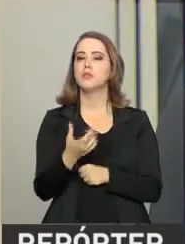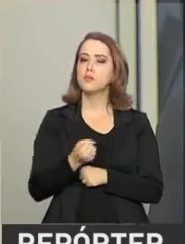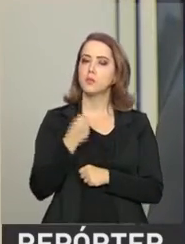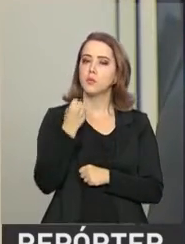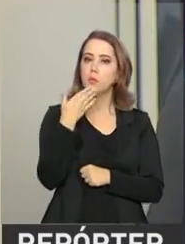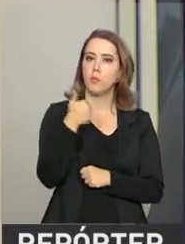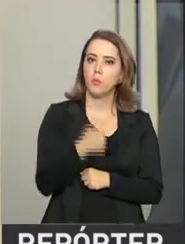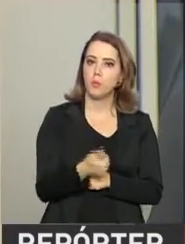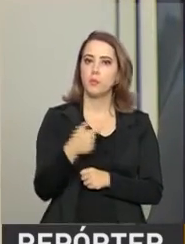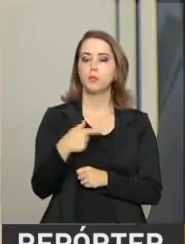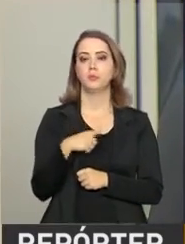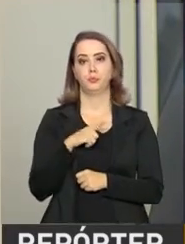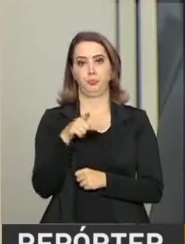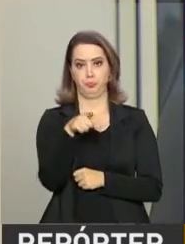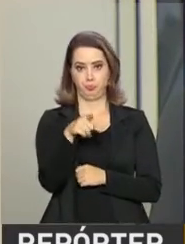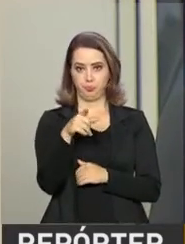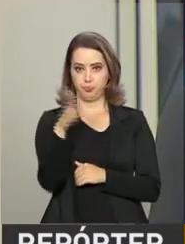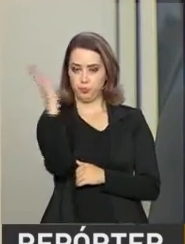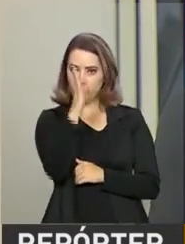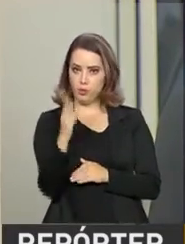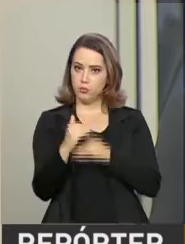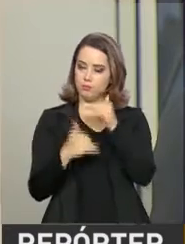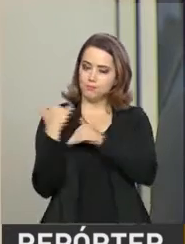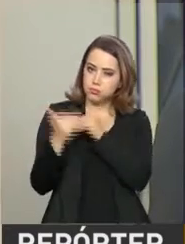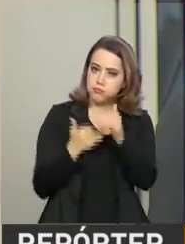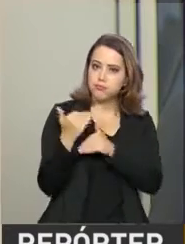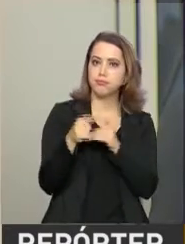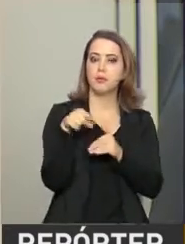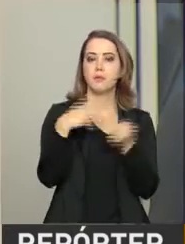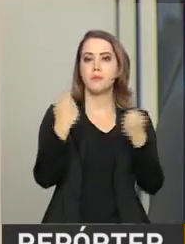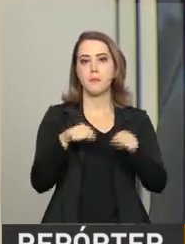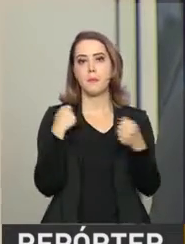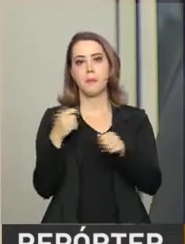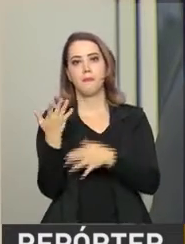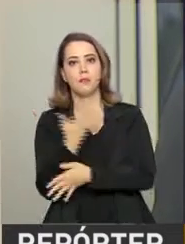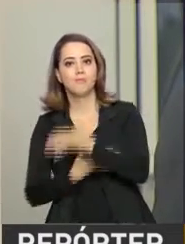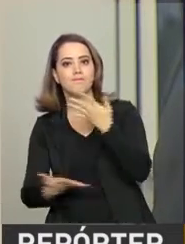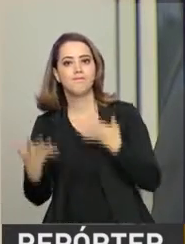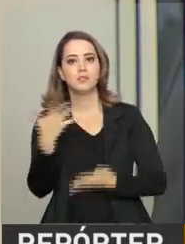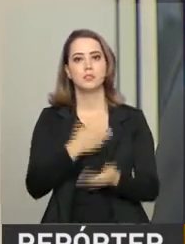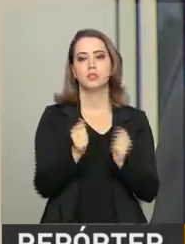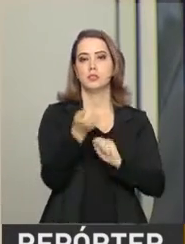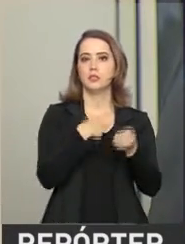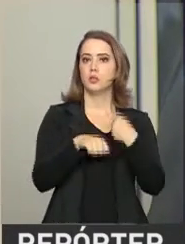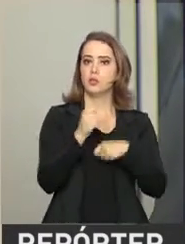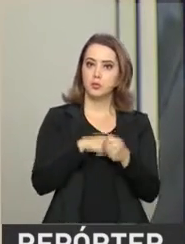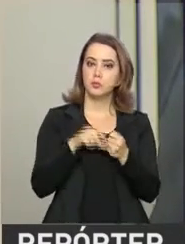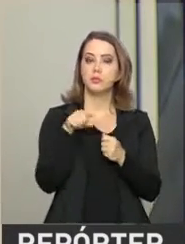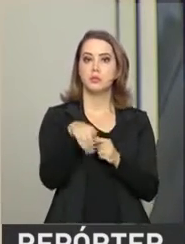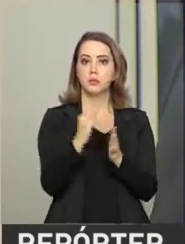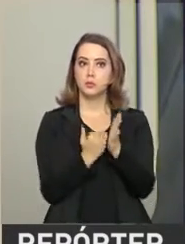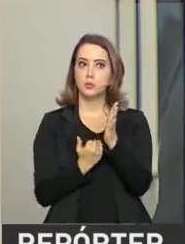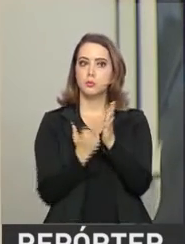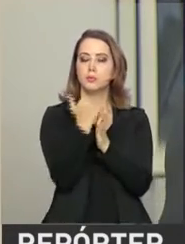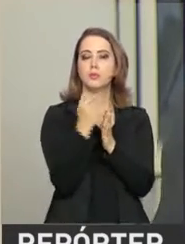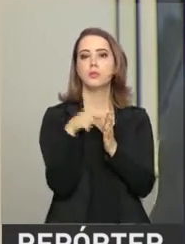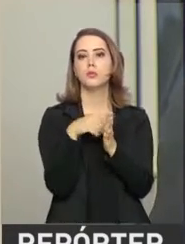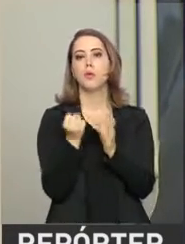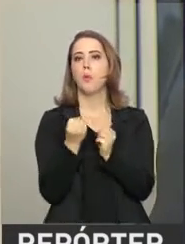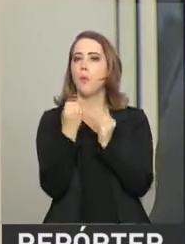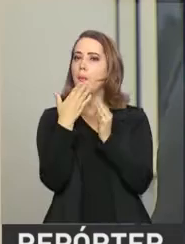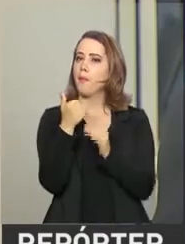desenvolvimento precisa diversificar suas atividades econômicas precisa atingir níveis e oferece níveis de bem estar